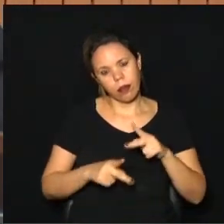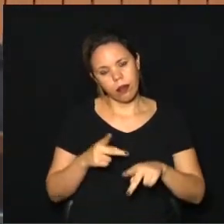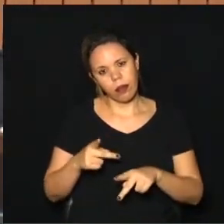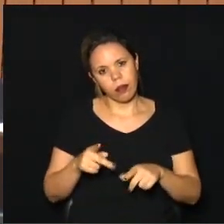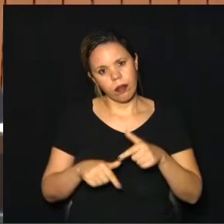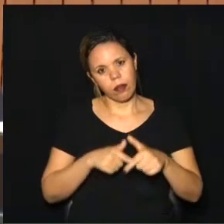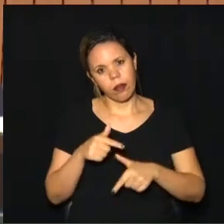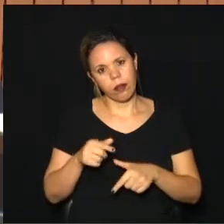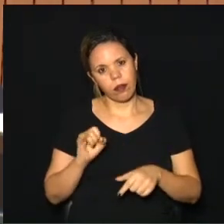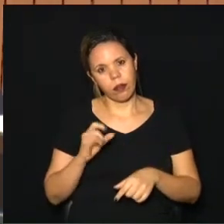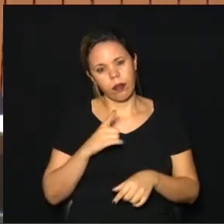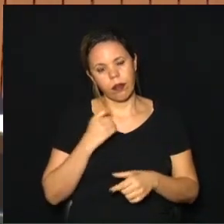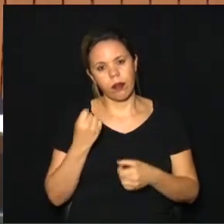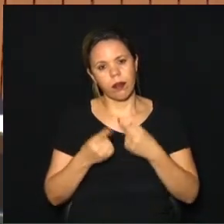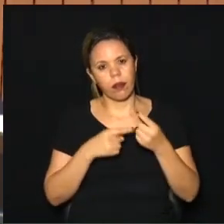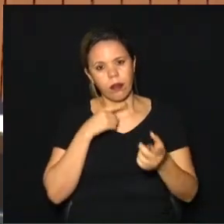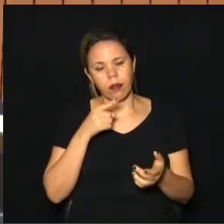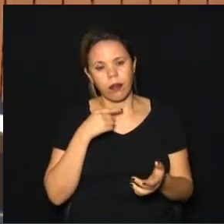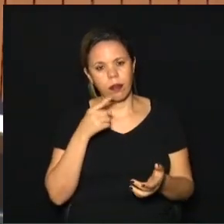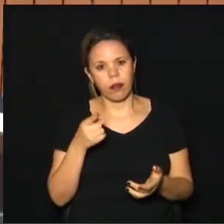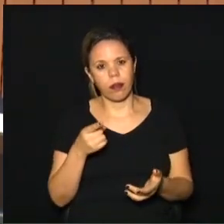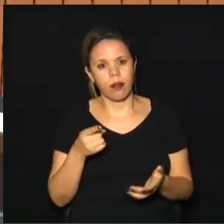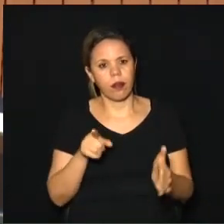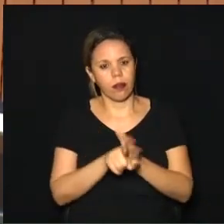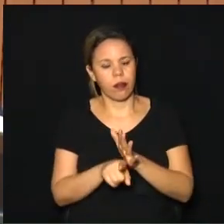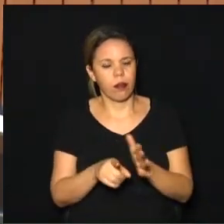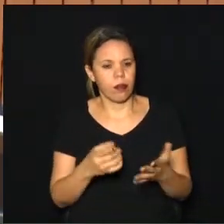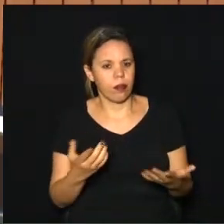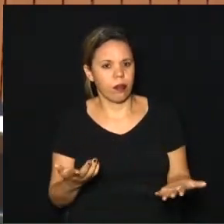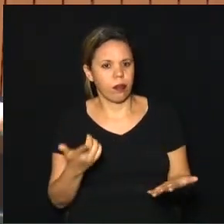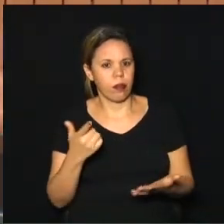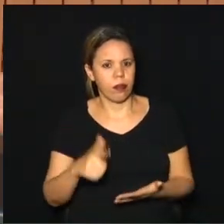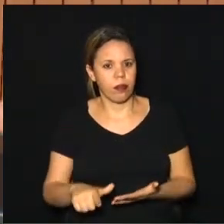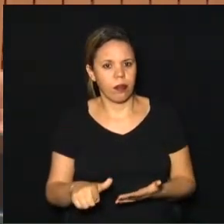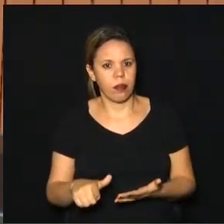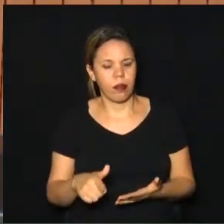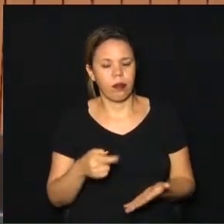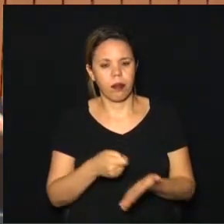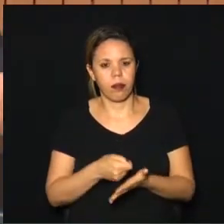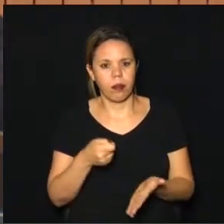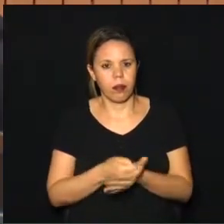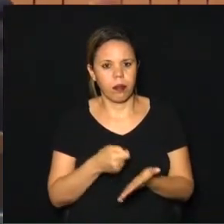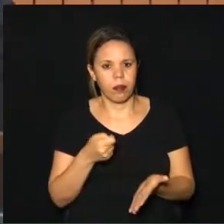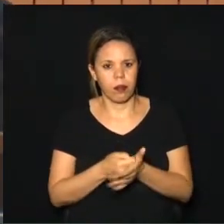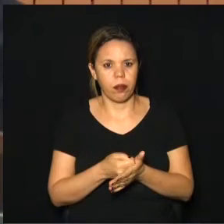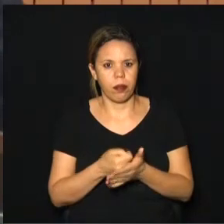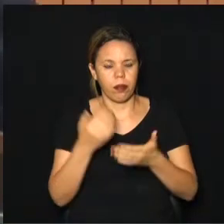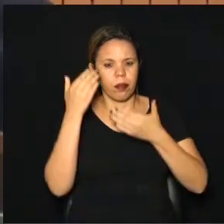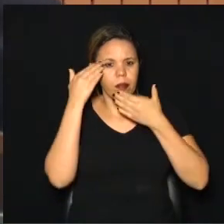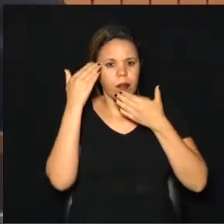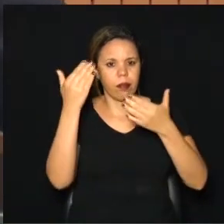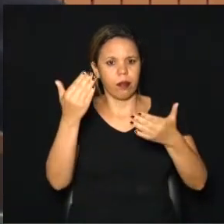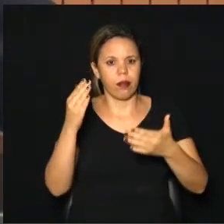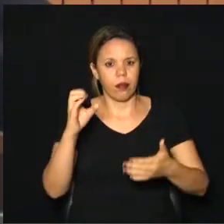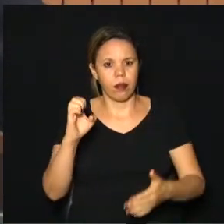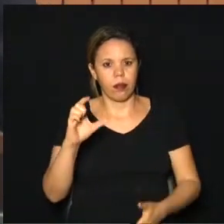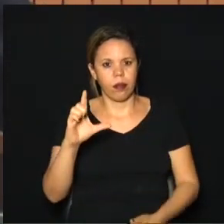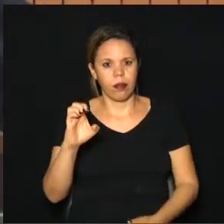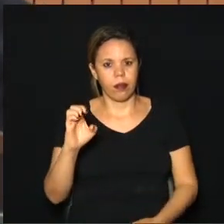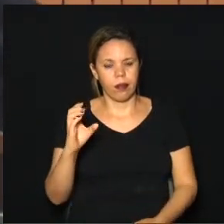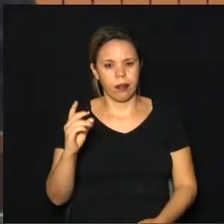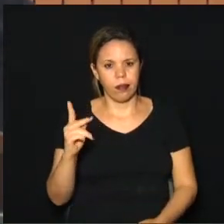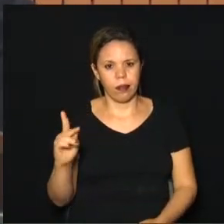produção para saber se houve algum tipo de pergunta, eu quero mais uma vez, insistentemente, agradecer a Elecamp, Daniele.